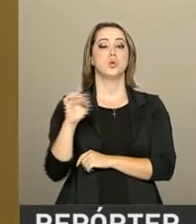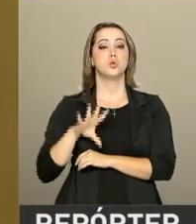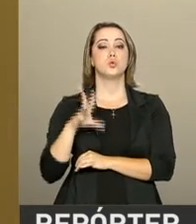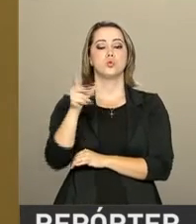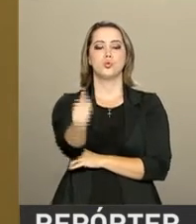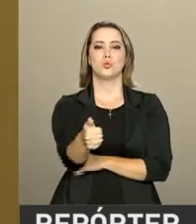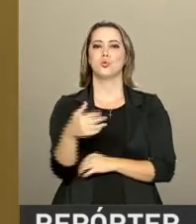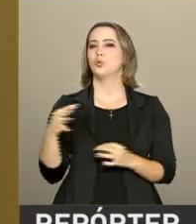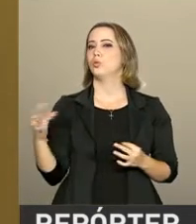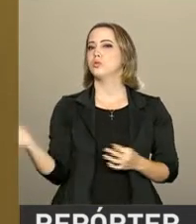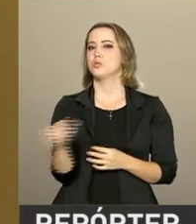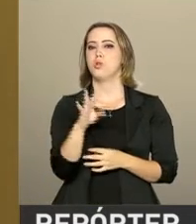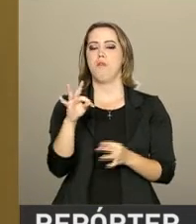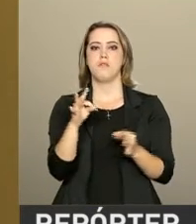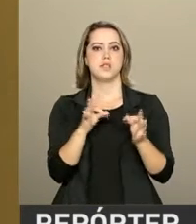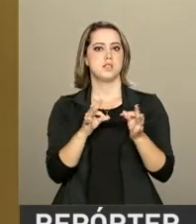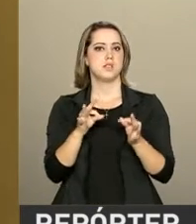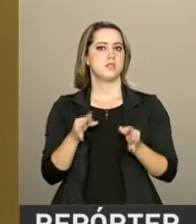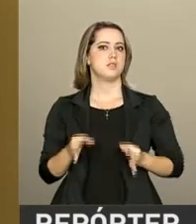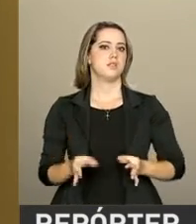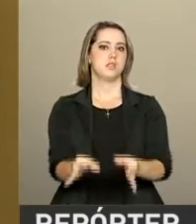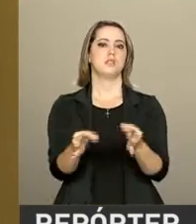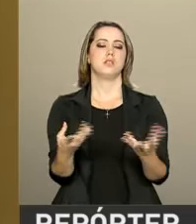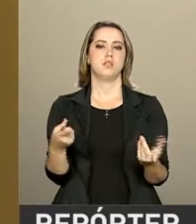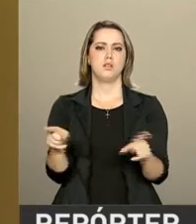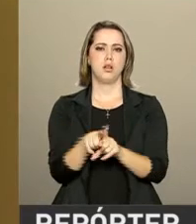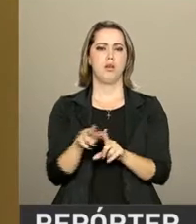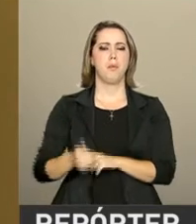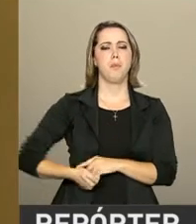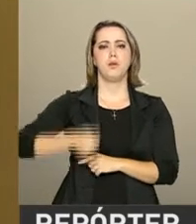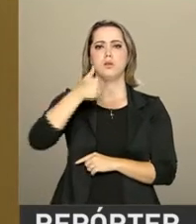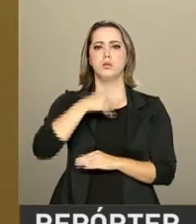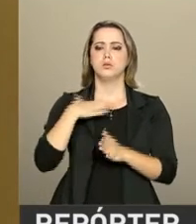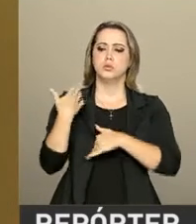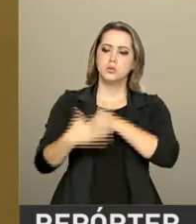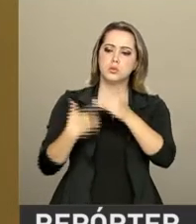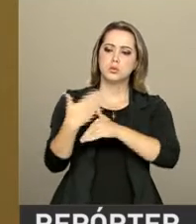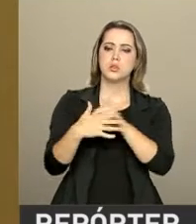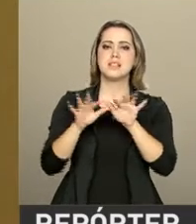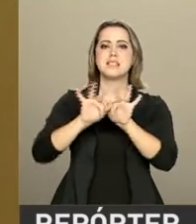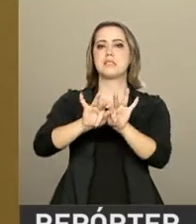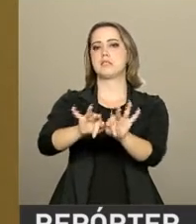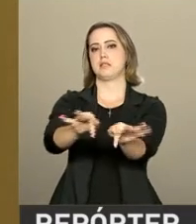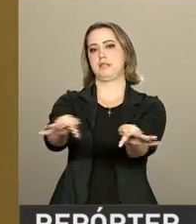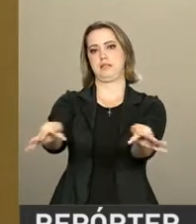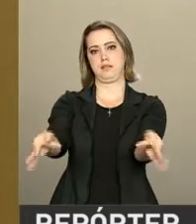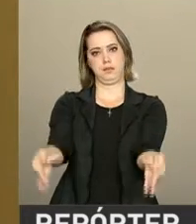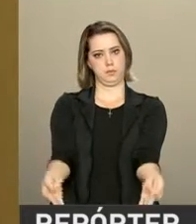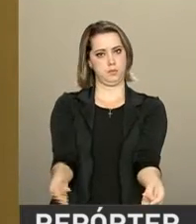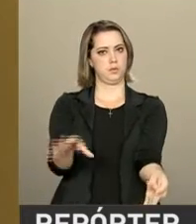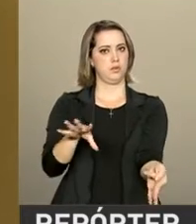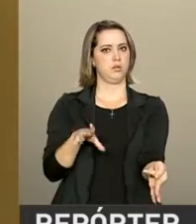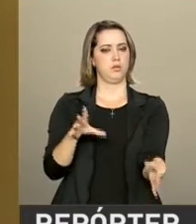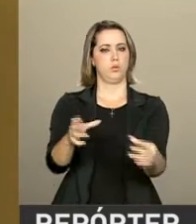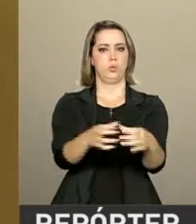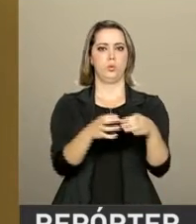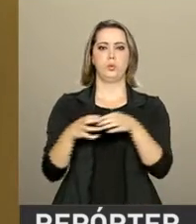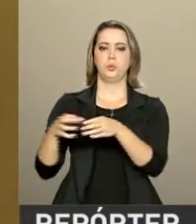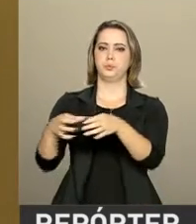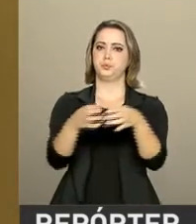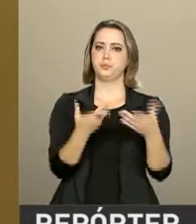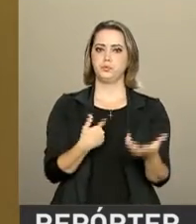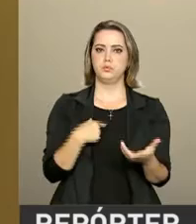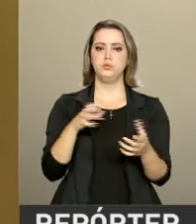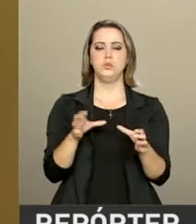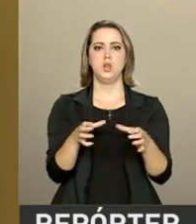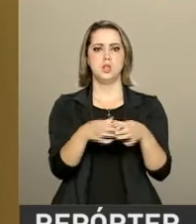mais moderna e que vai gerar um processo de desburocratização e vai retornar ao setor